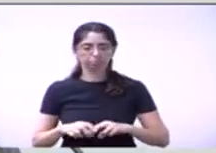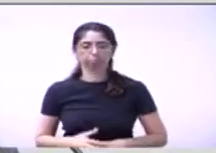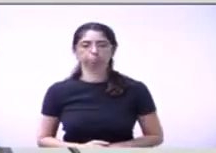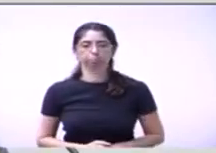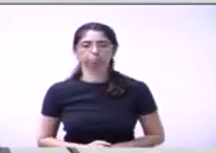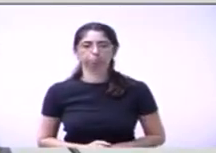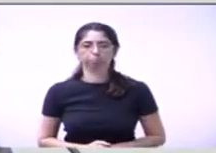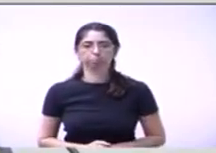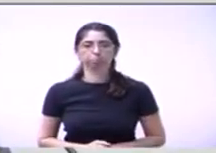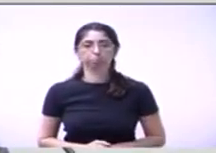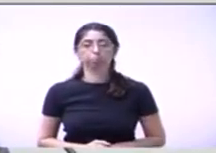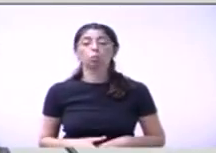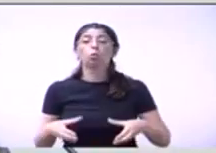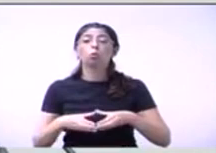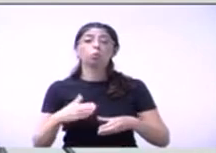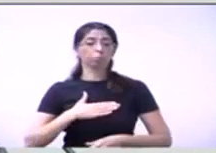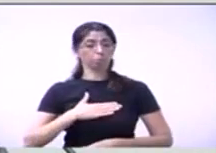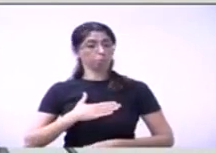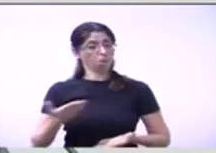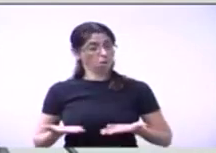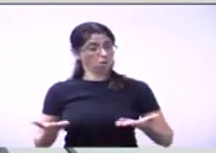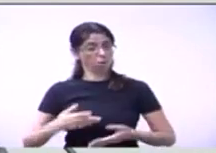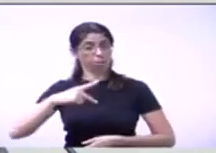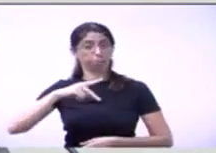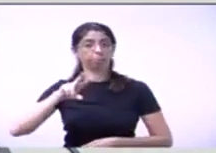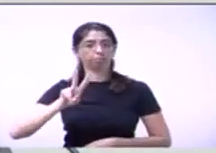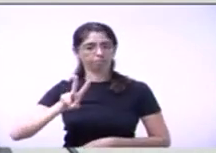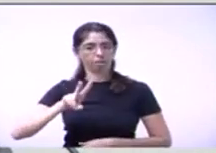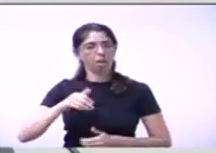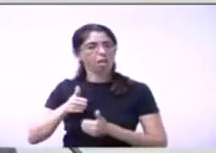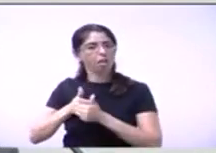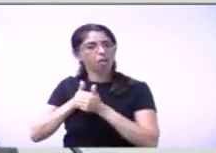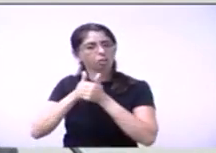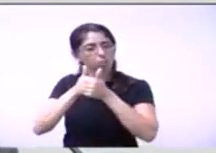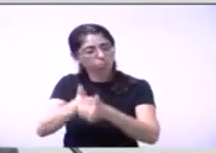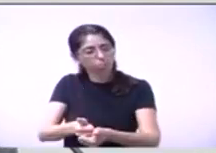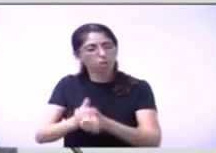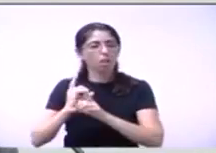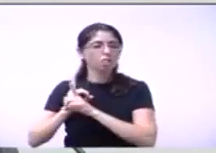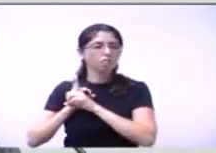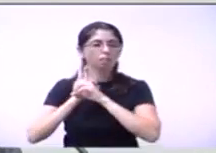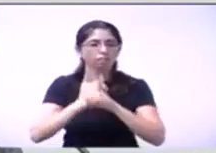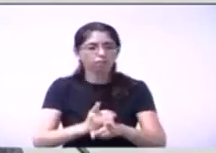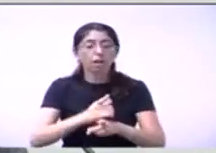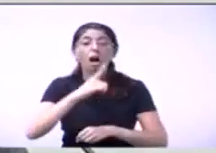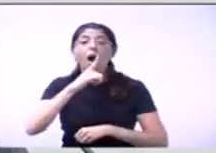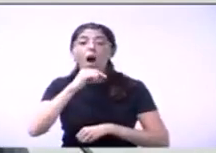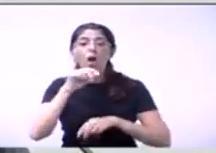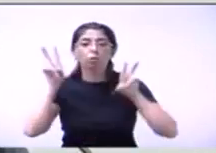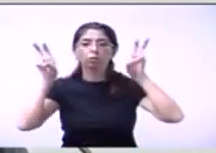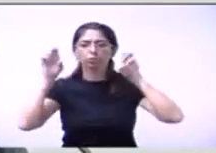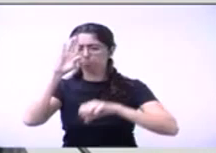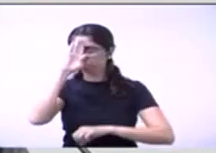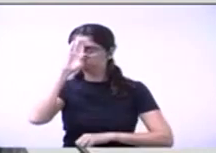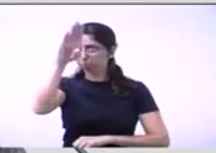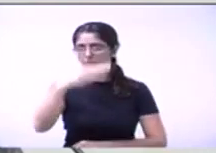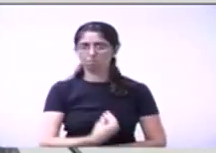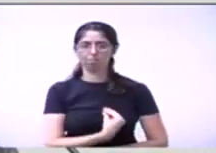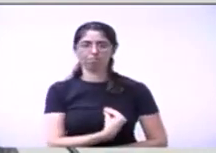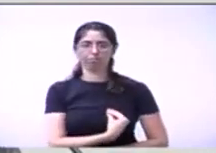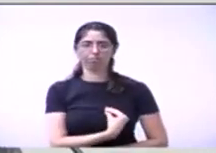que o Partido Verde, pois já que temos a água como fonte de vida.